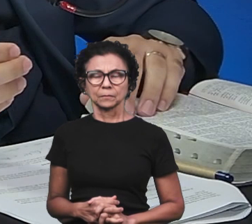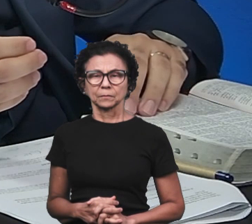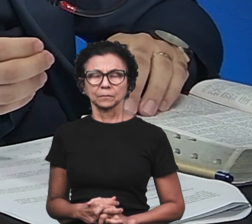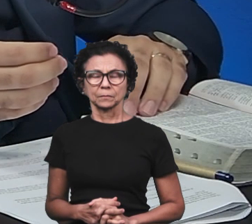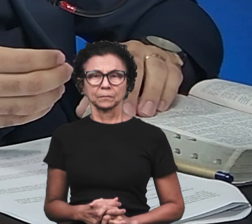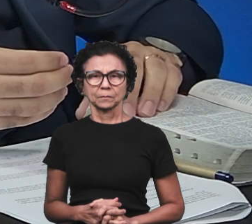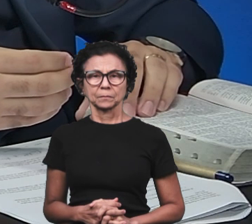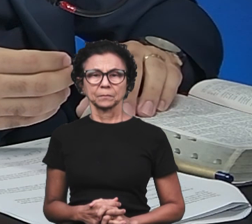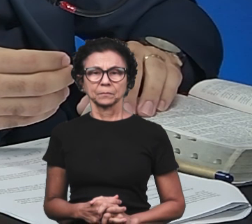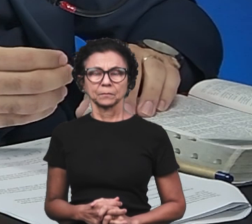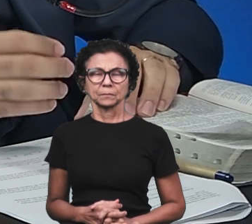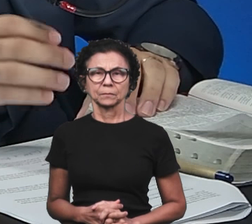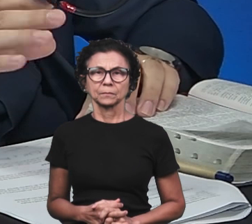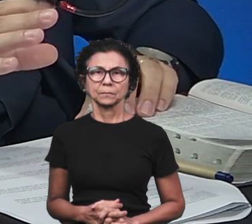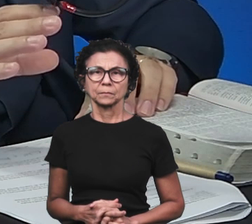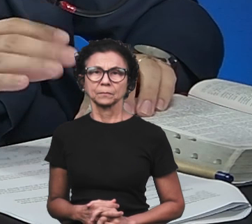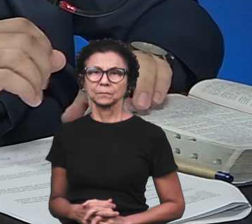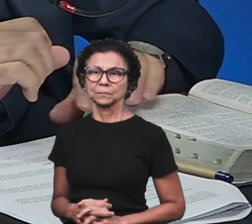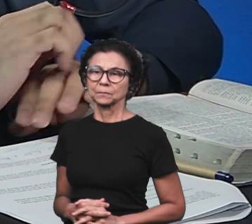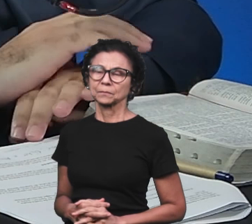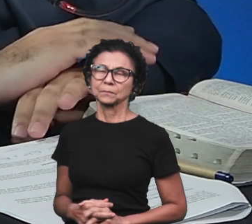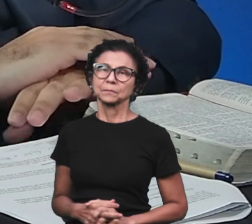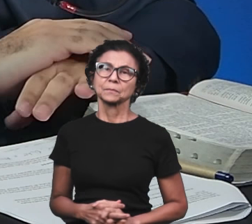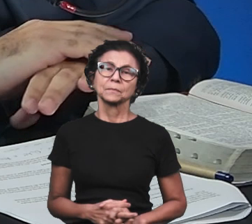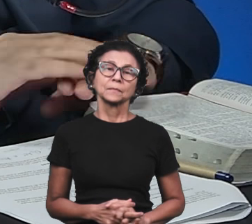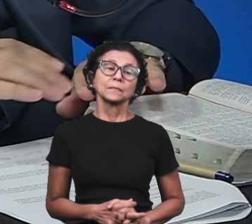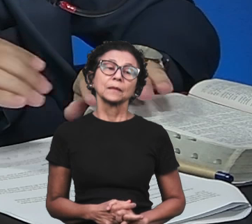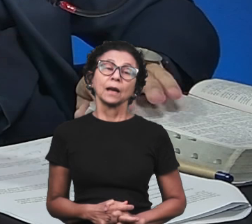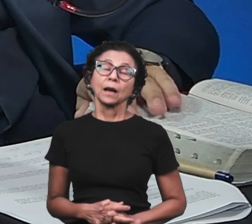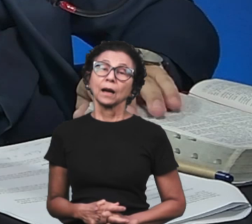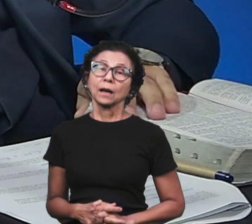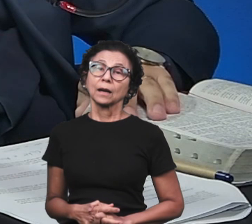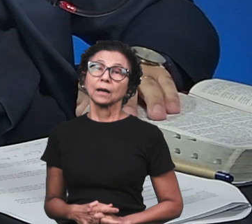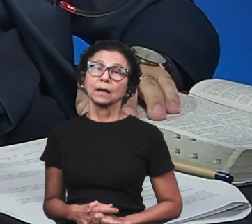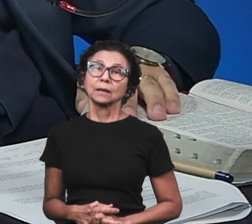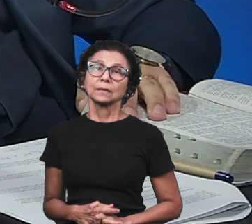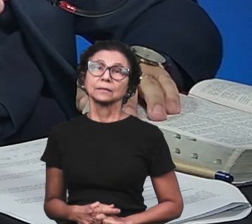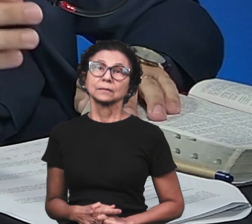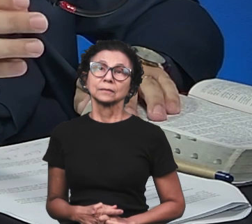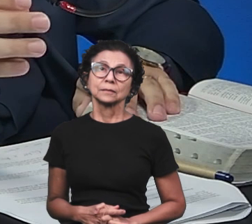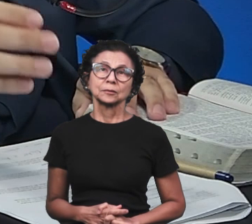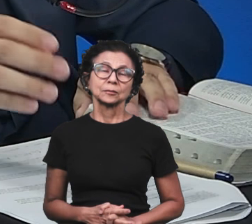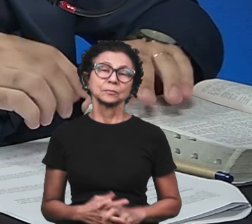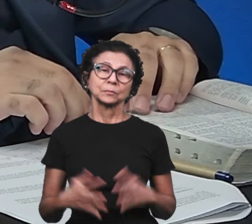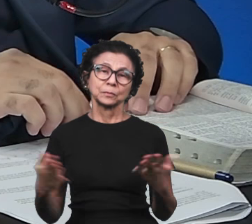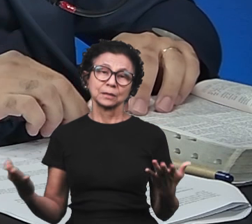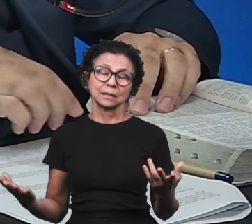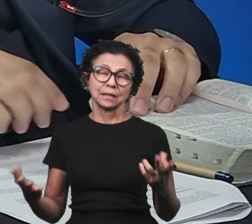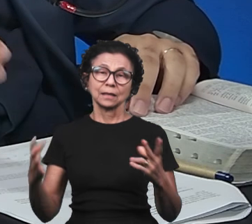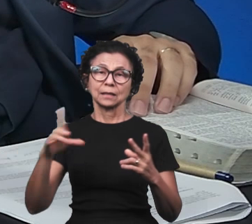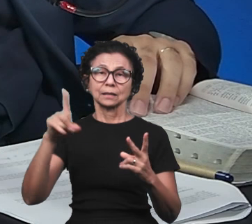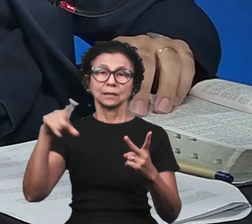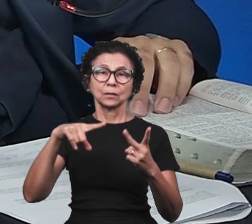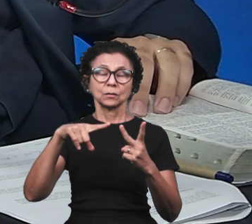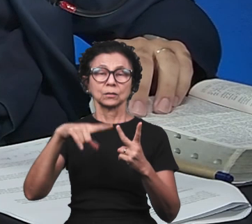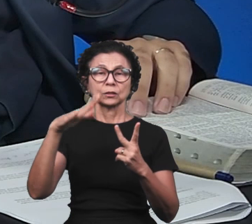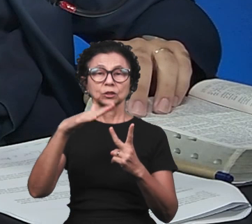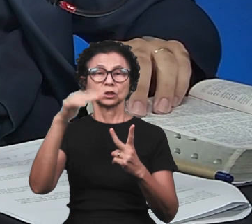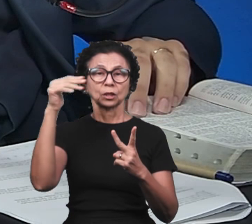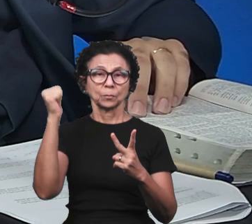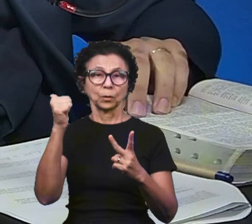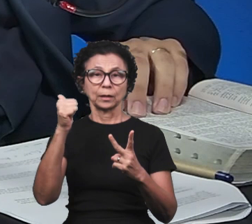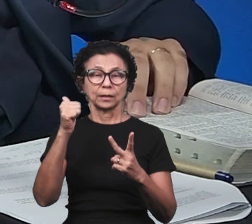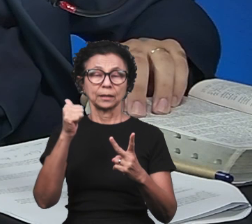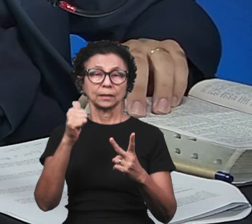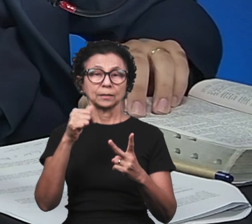nobreza desse chamado na vida de Arão, e os companheiros disseram uma coisa muito interessante: ele foi chamado para auxiliar Moisés. Ele